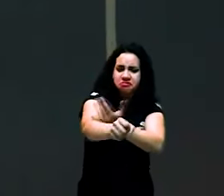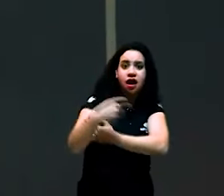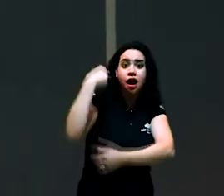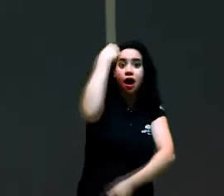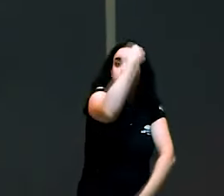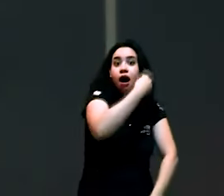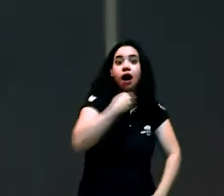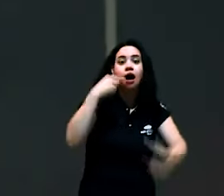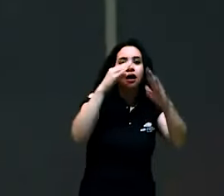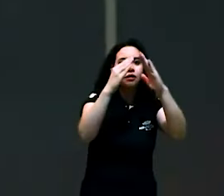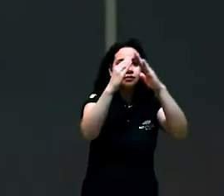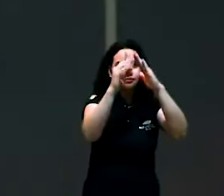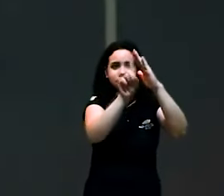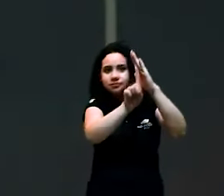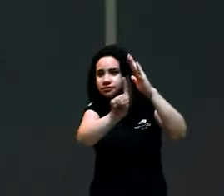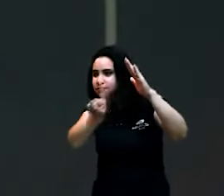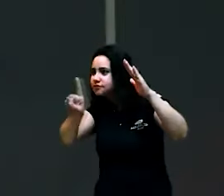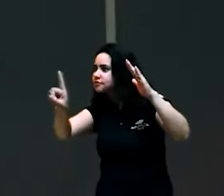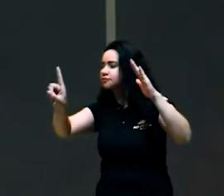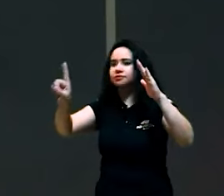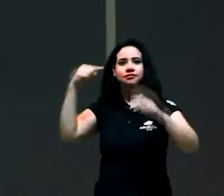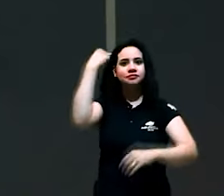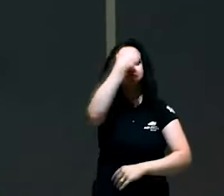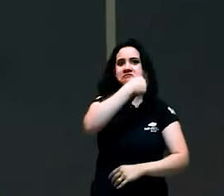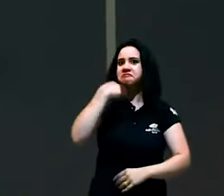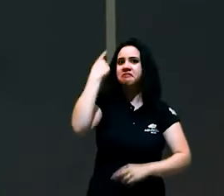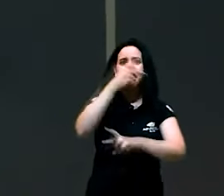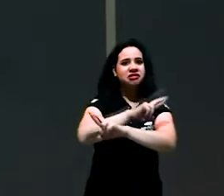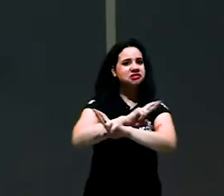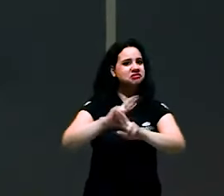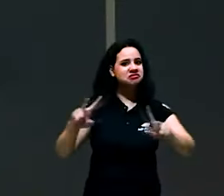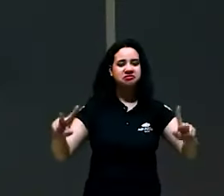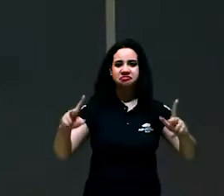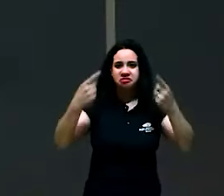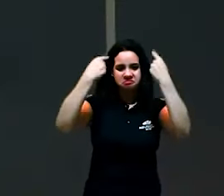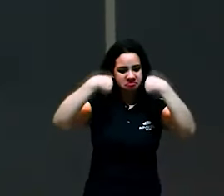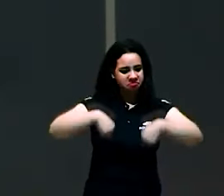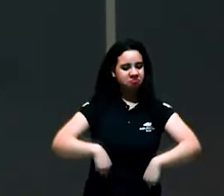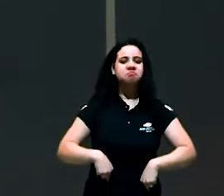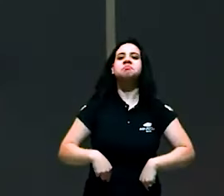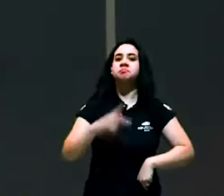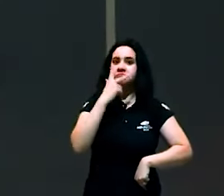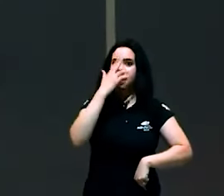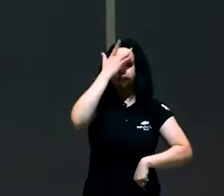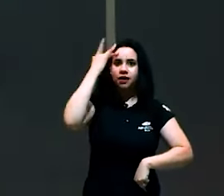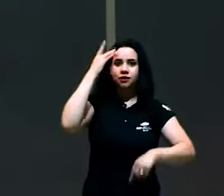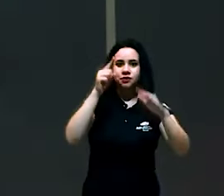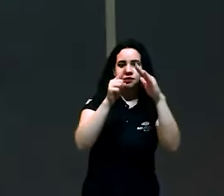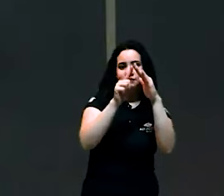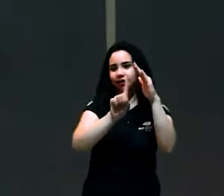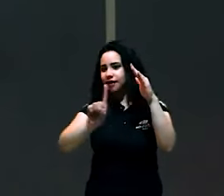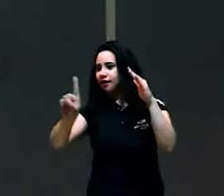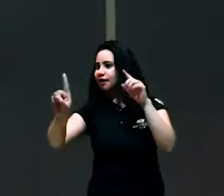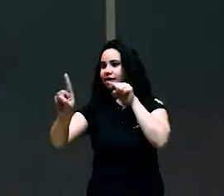Azusa 213. Essa era a credencial, essa era a referência, essa era tudo o que precisava, porque